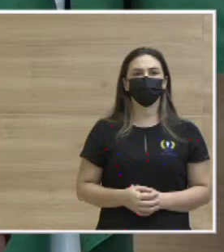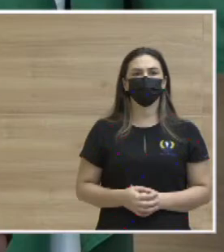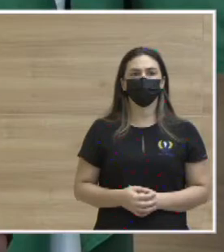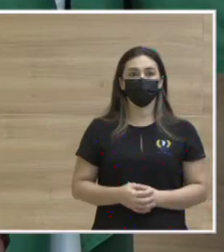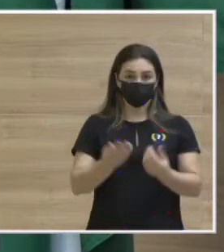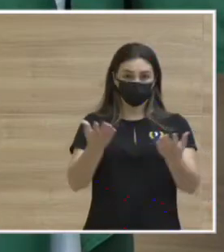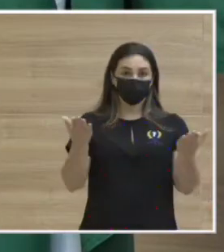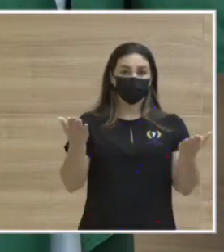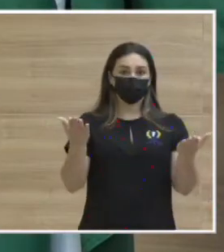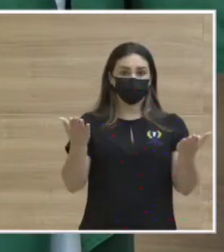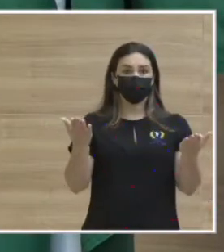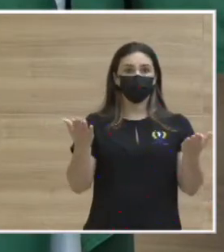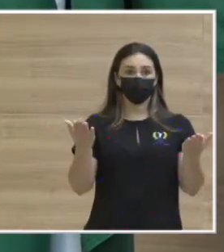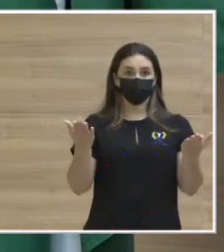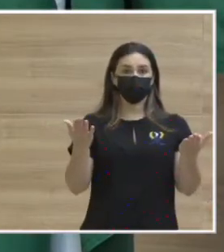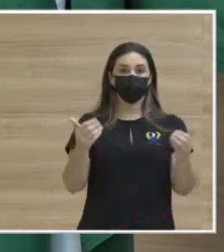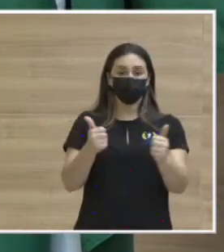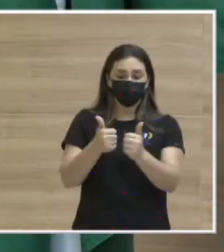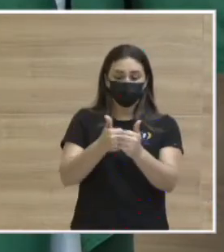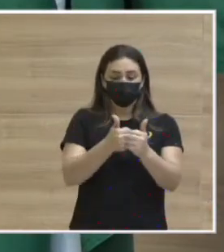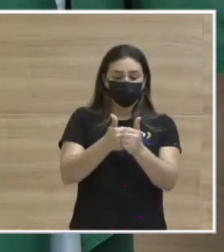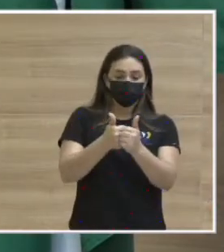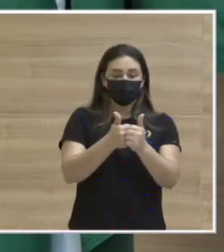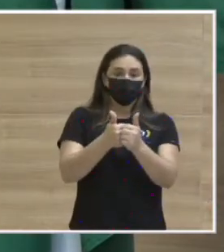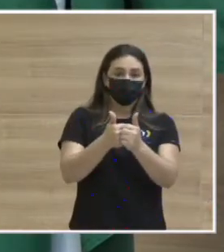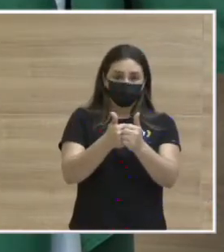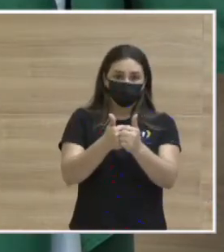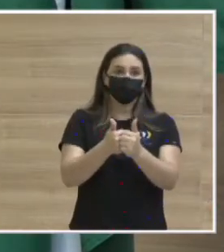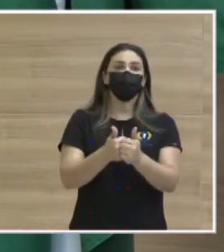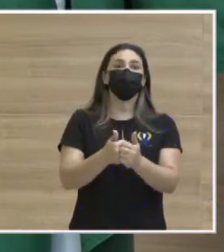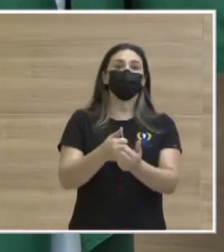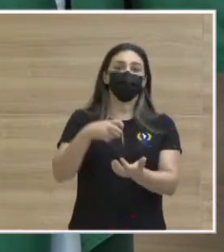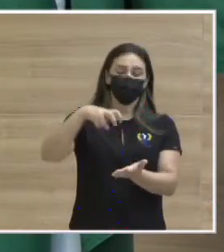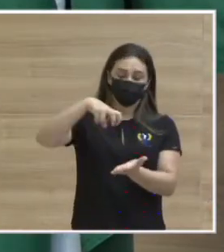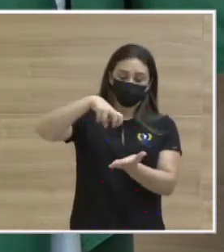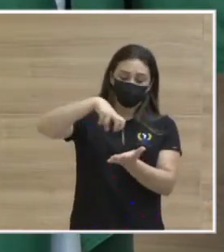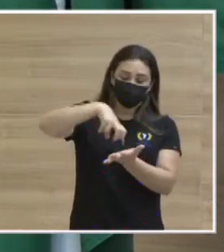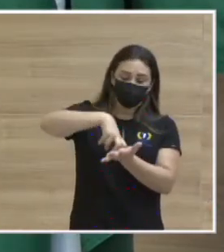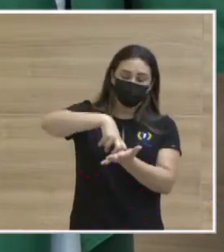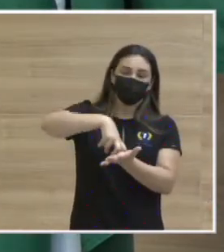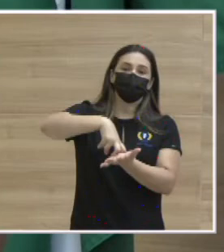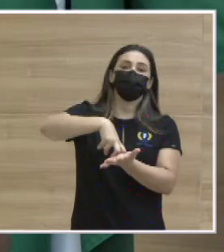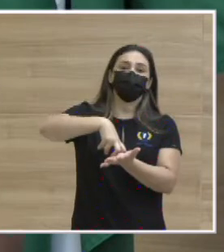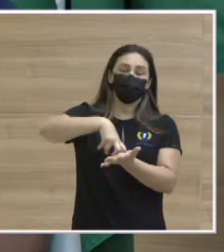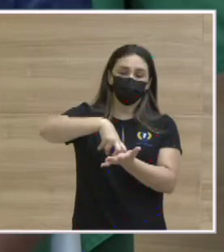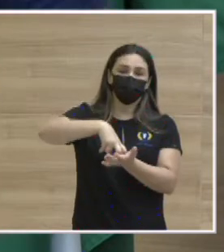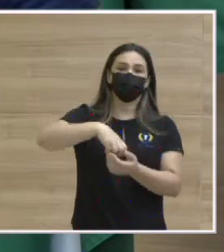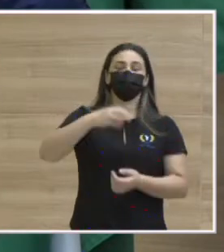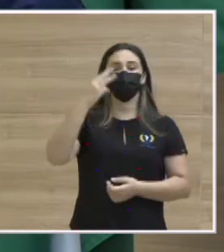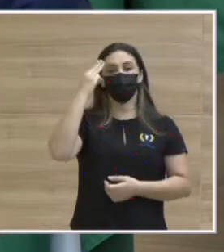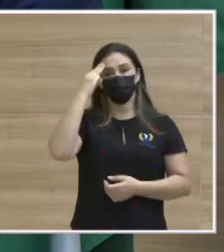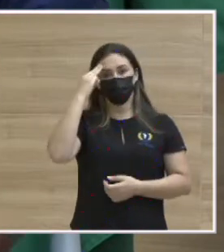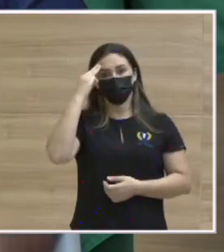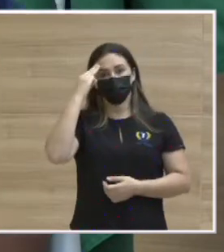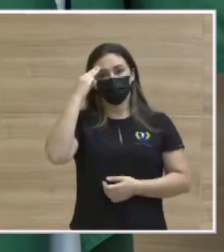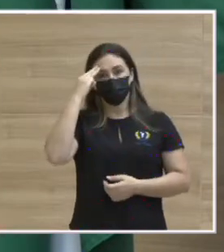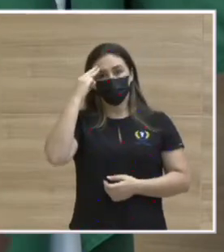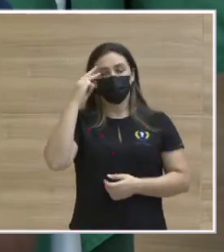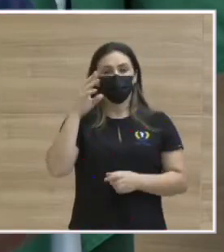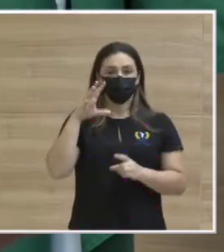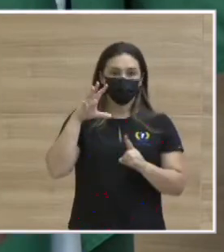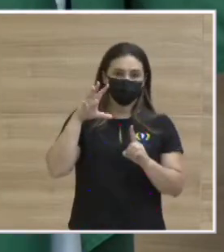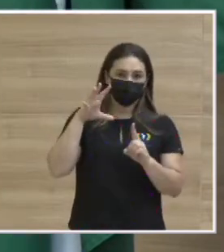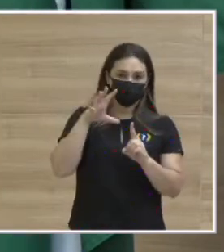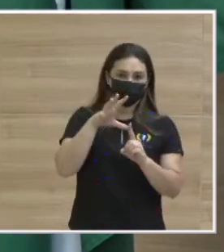Senhores, as perseguições, as retaliações, as aplicações de castigos, os assédios morais e até ameaças viraram